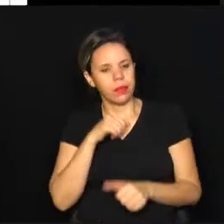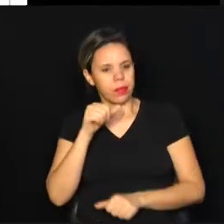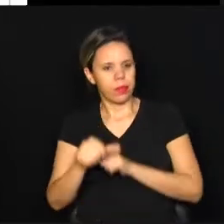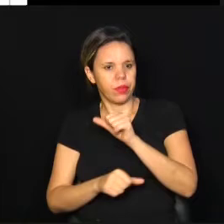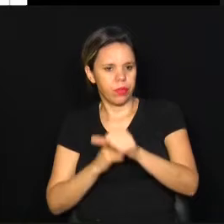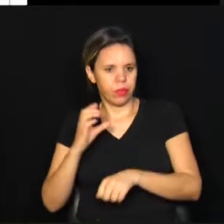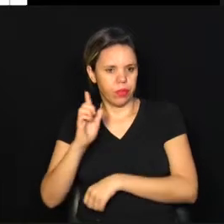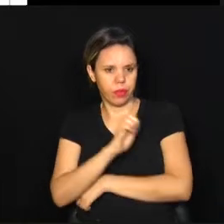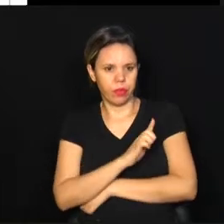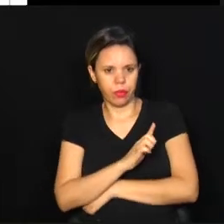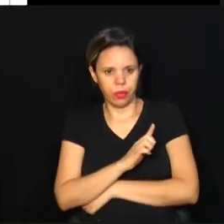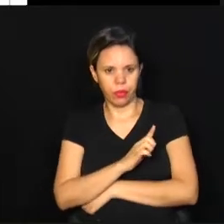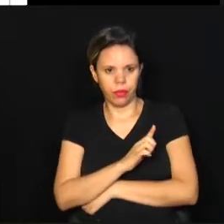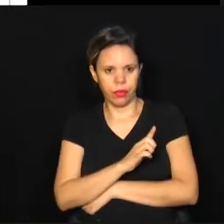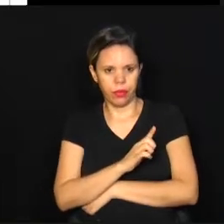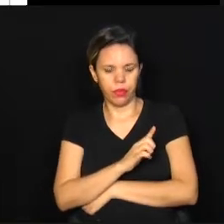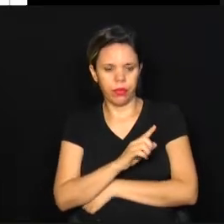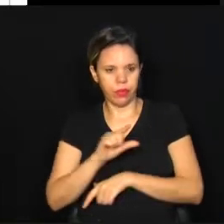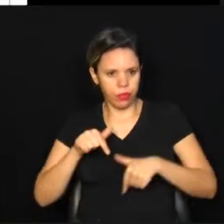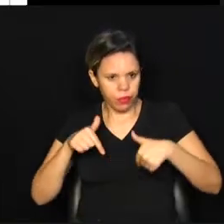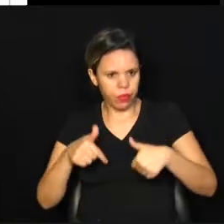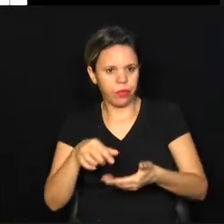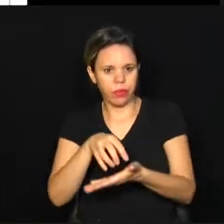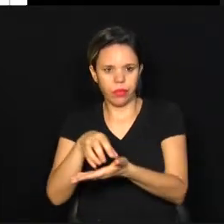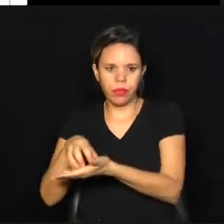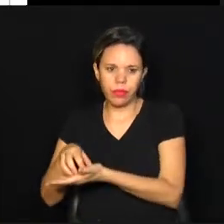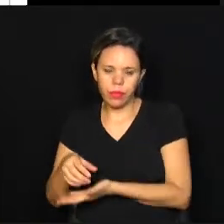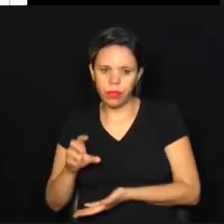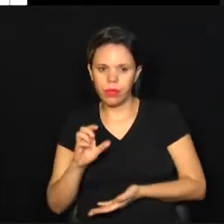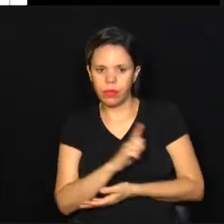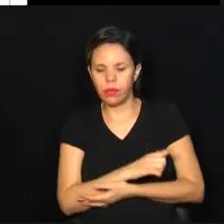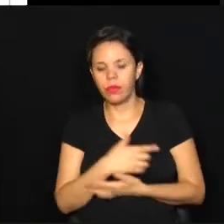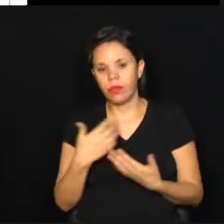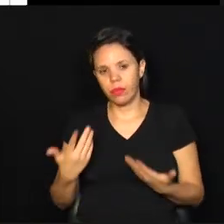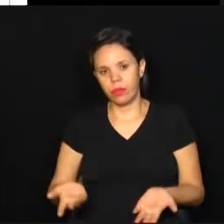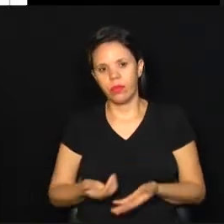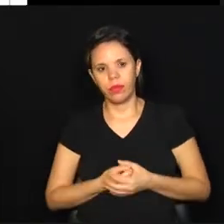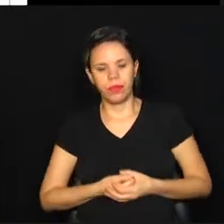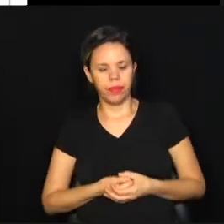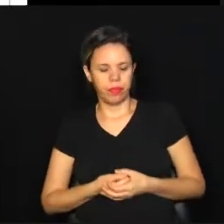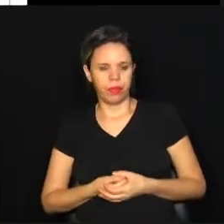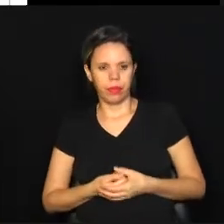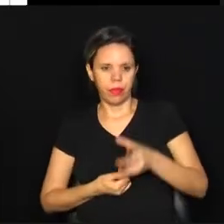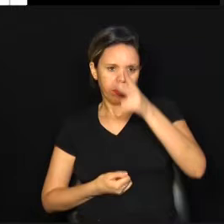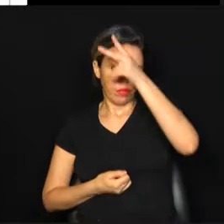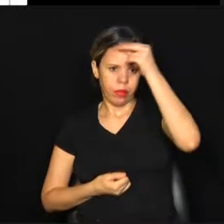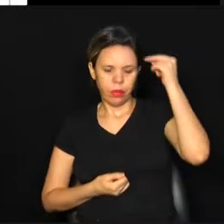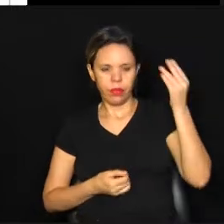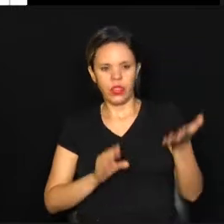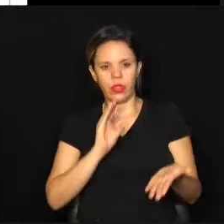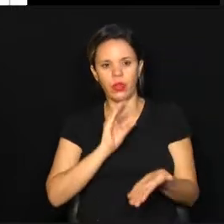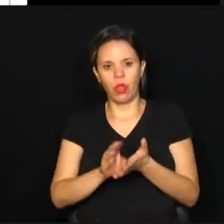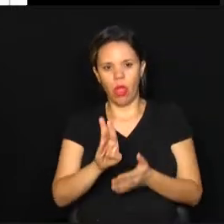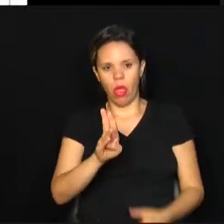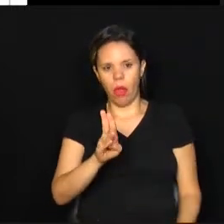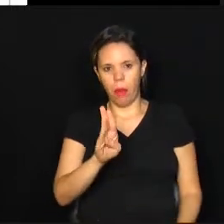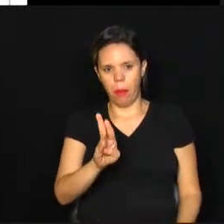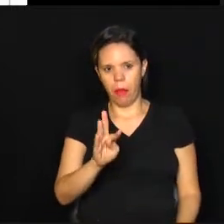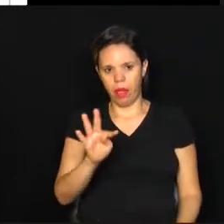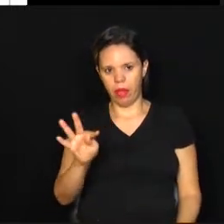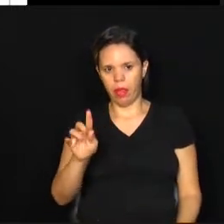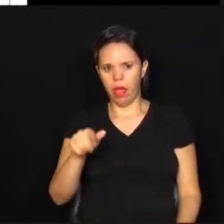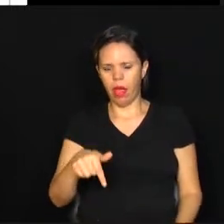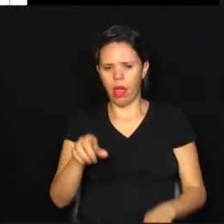o Campo Grande, para reforçar a centralidade do Campo Grande. Então, a prefeitura está investindo nos BRTs, que é uma estrutura